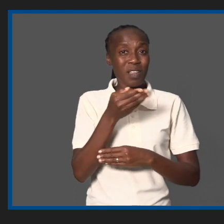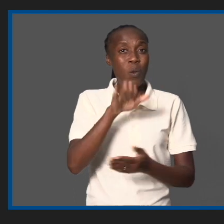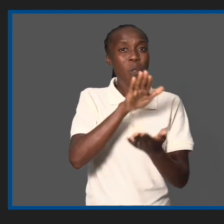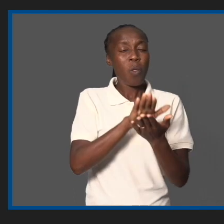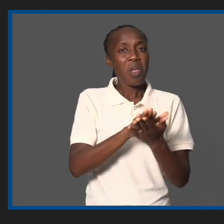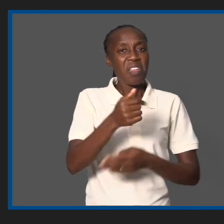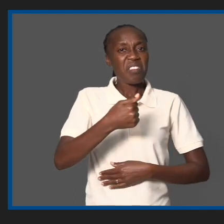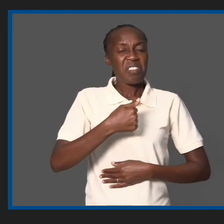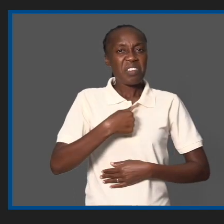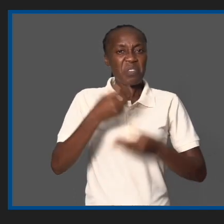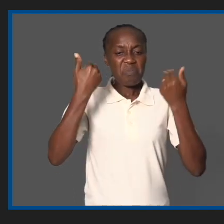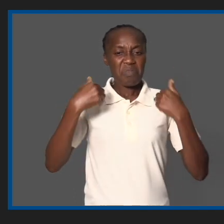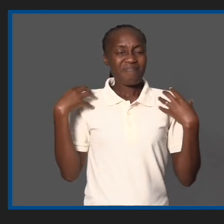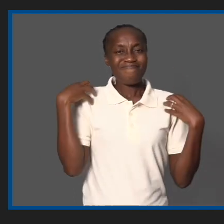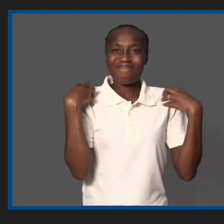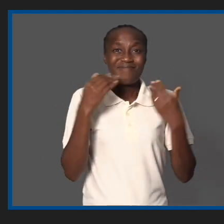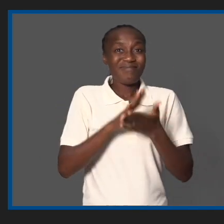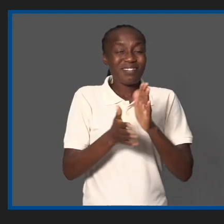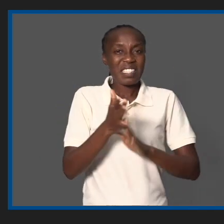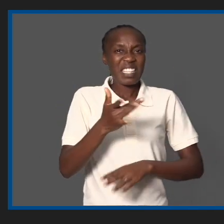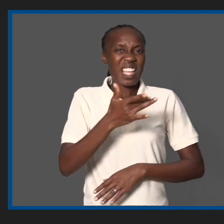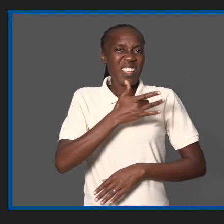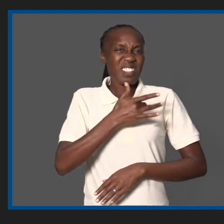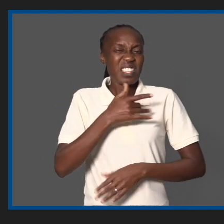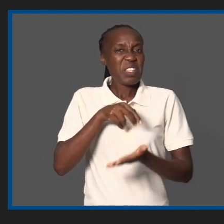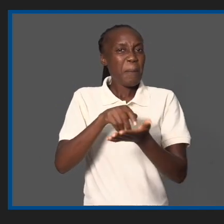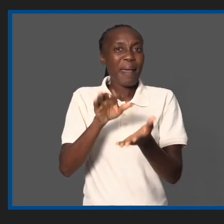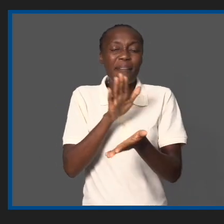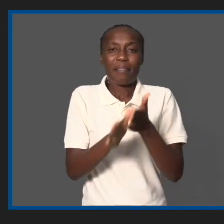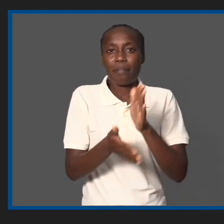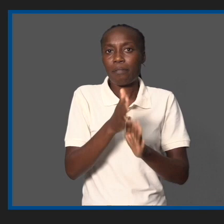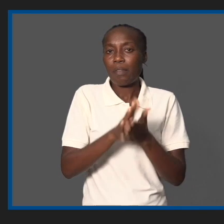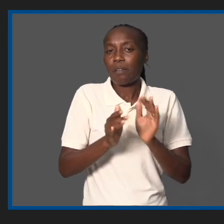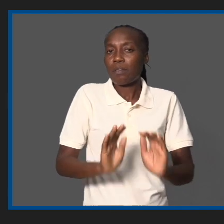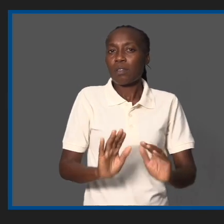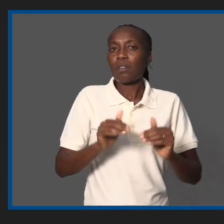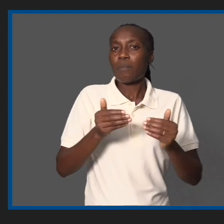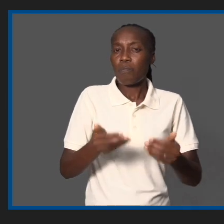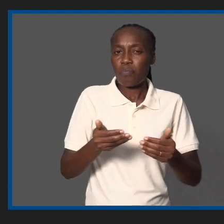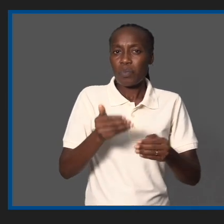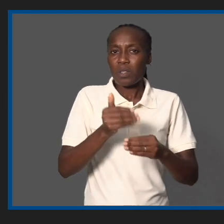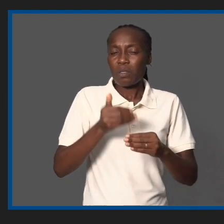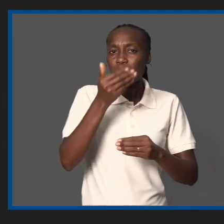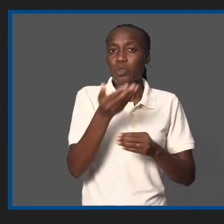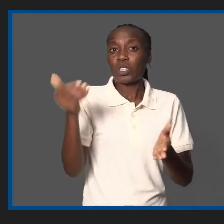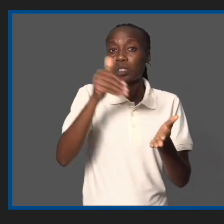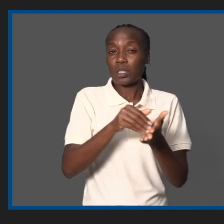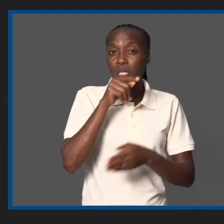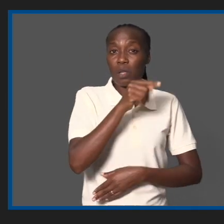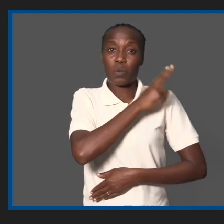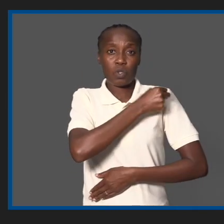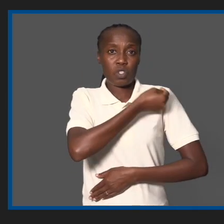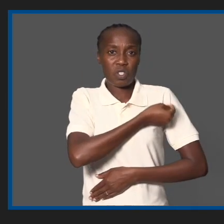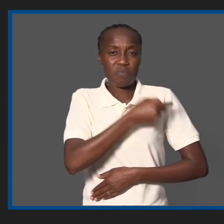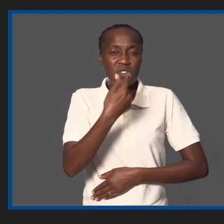eu já não conseguia me mexer. Eu já não sentia as minhas pernas. Então, logo quando cheguei lá,